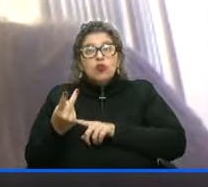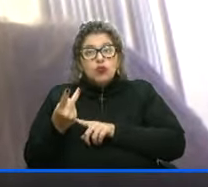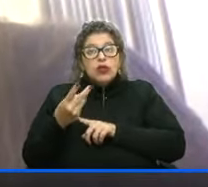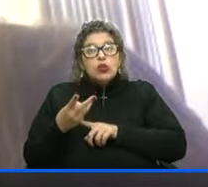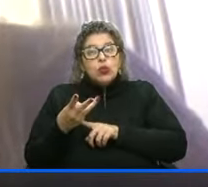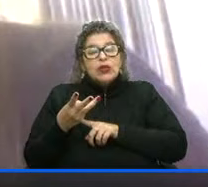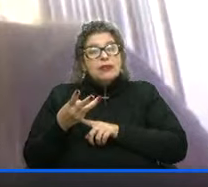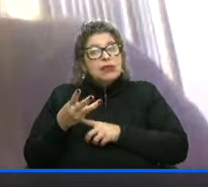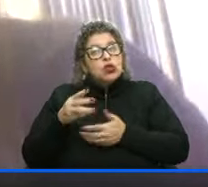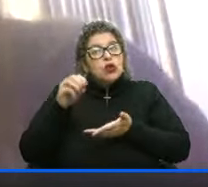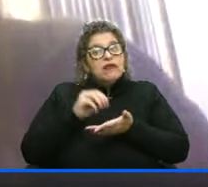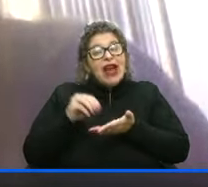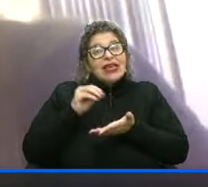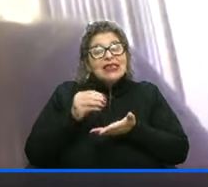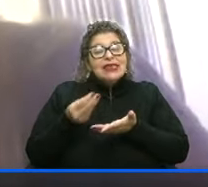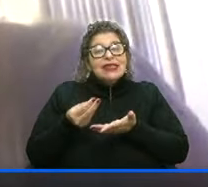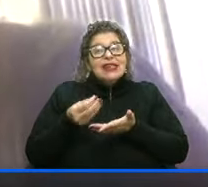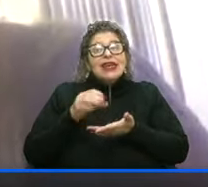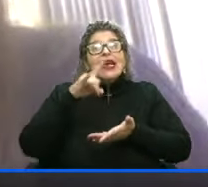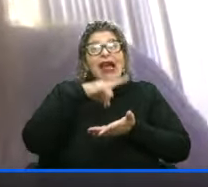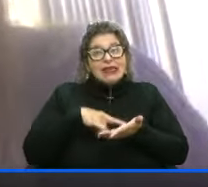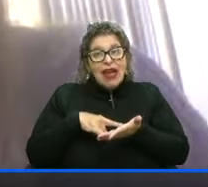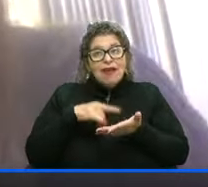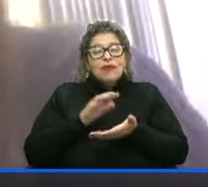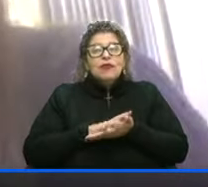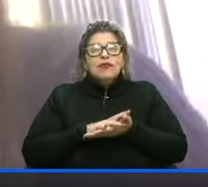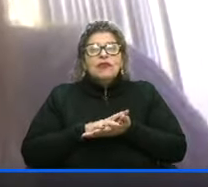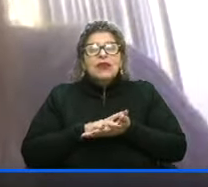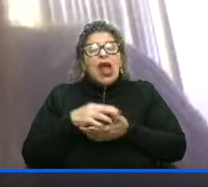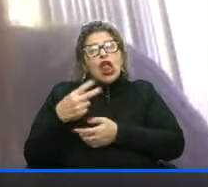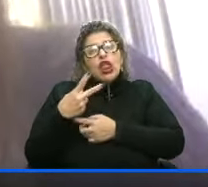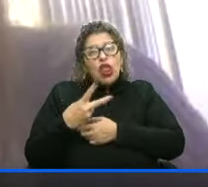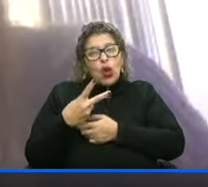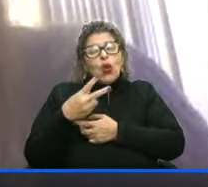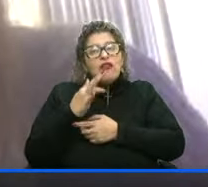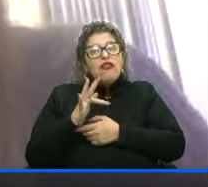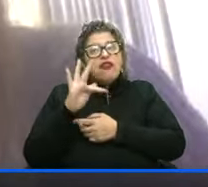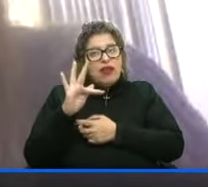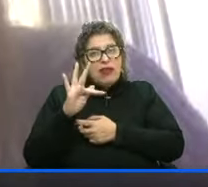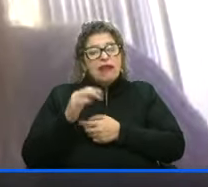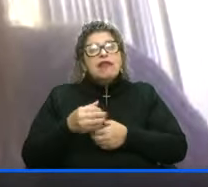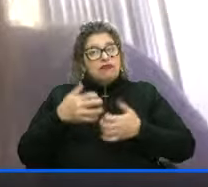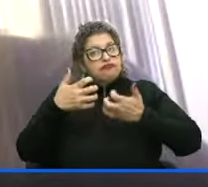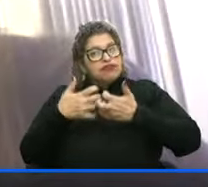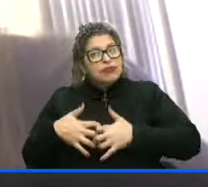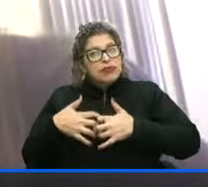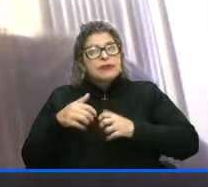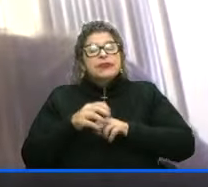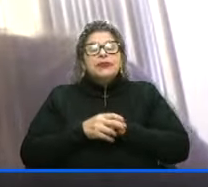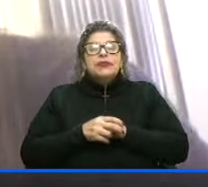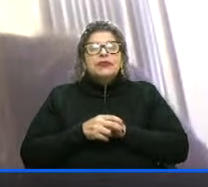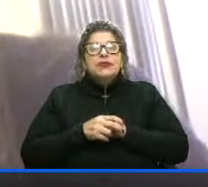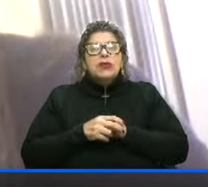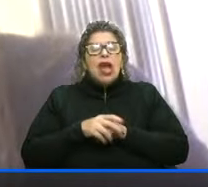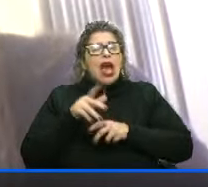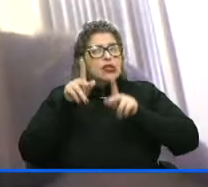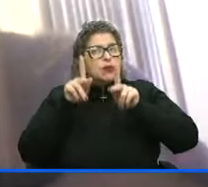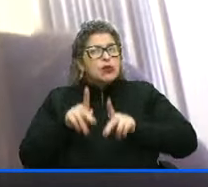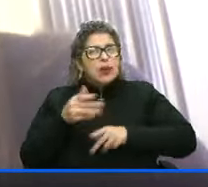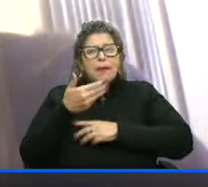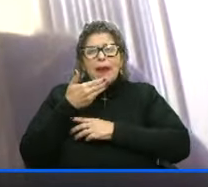que só fazem esse cadastro, desde o dia, acho que 2 de fevereiro ele está ativo, e as pessoas pedem